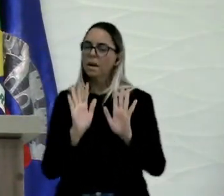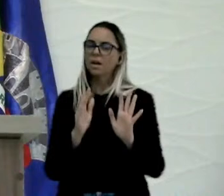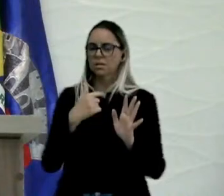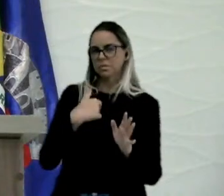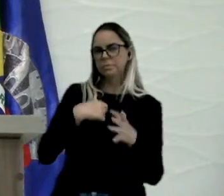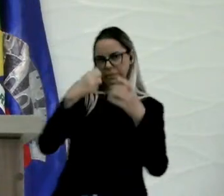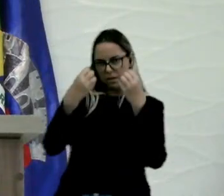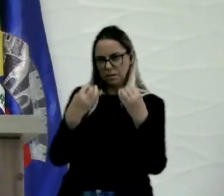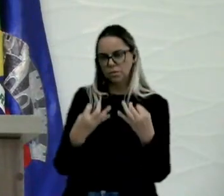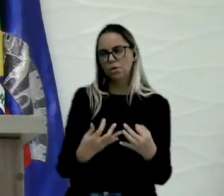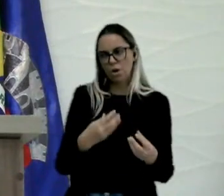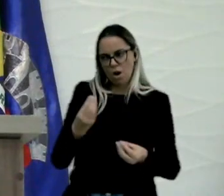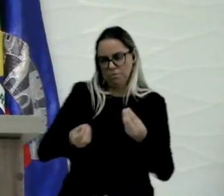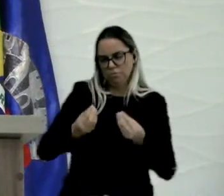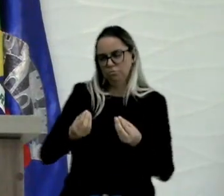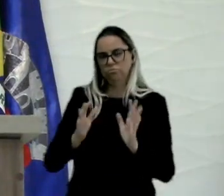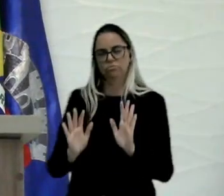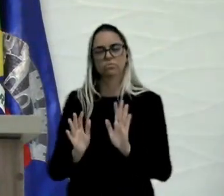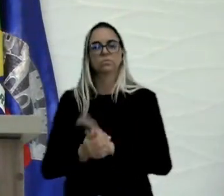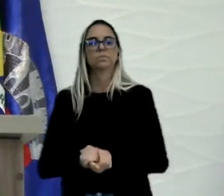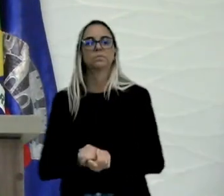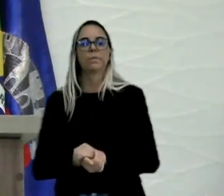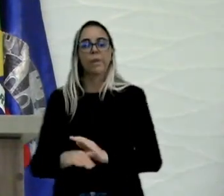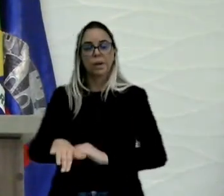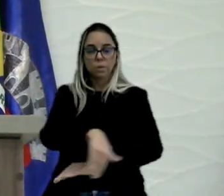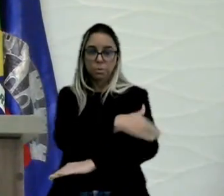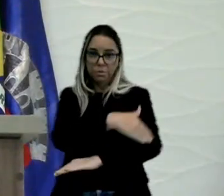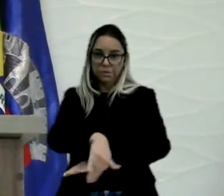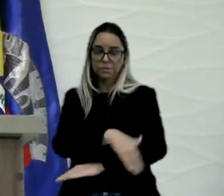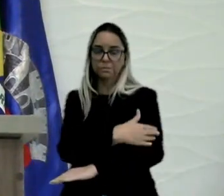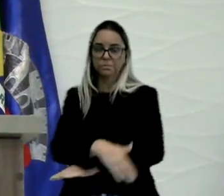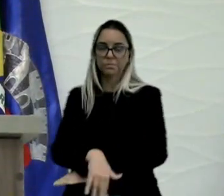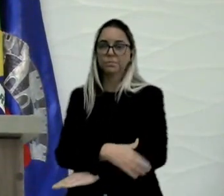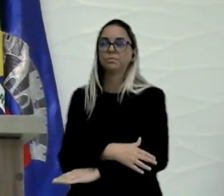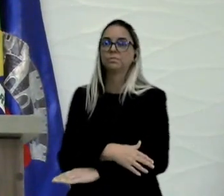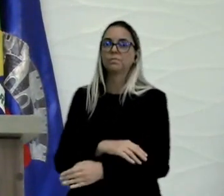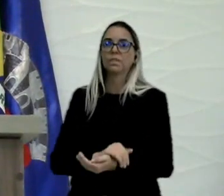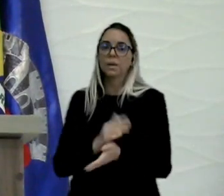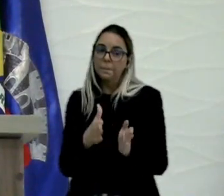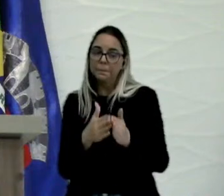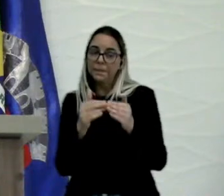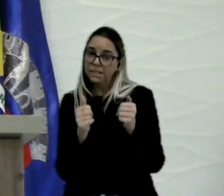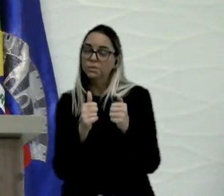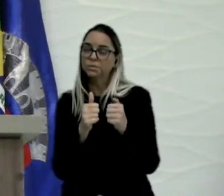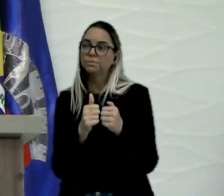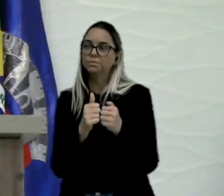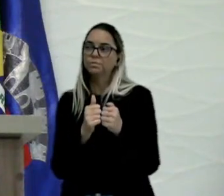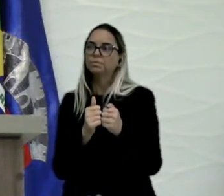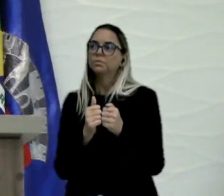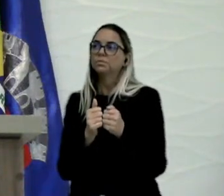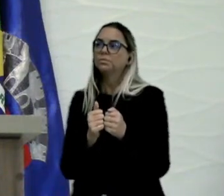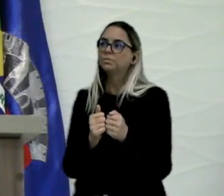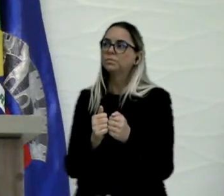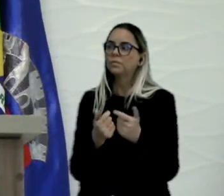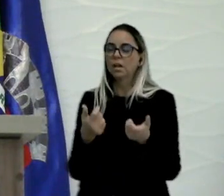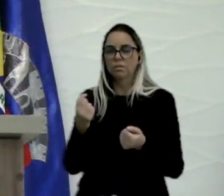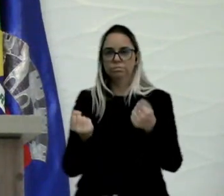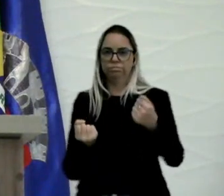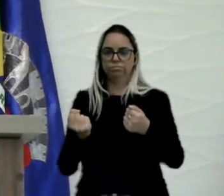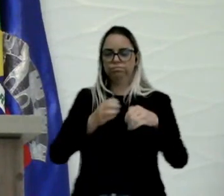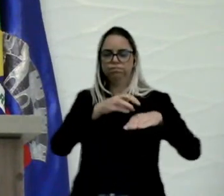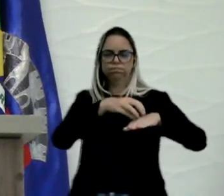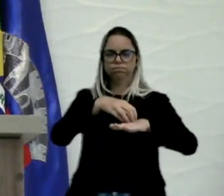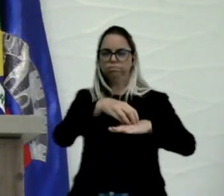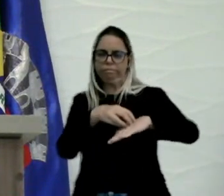que o que ocorre pronto essa rua aí mesmo que tão pedindo aí a gente quando passa com carro é uma